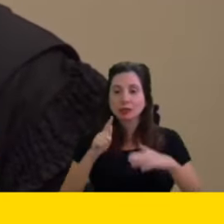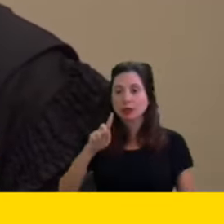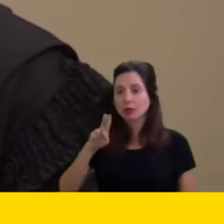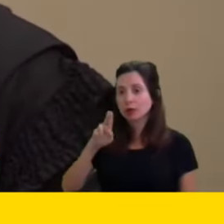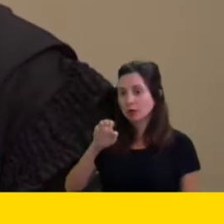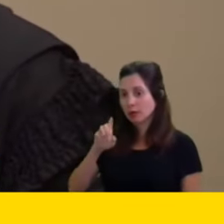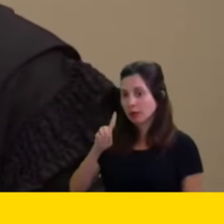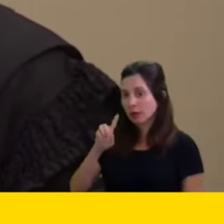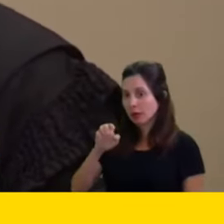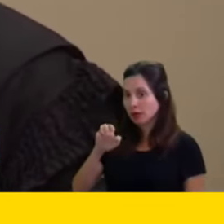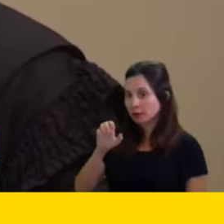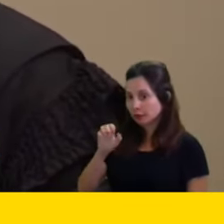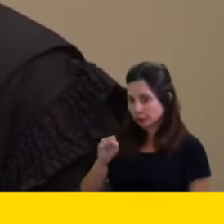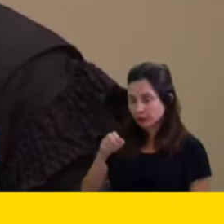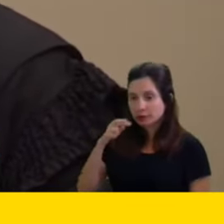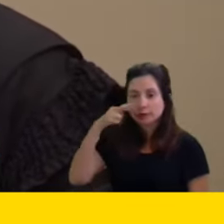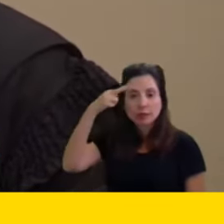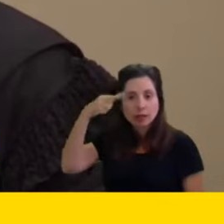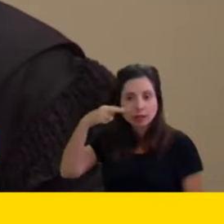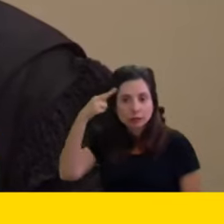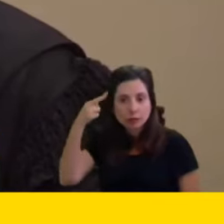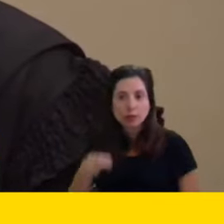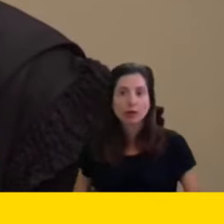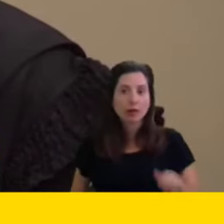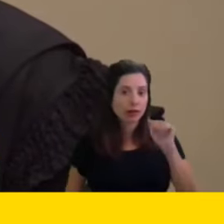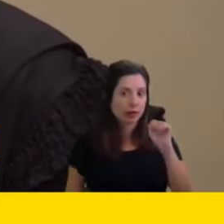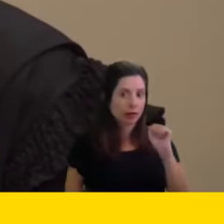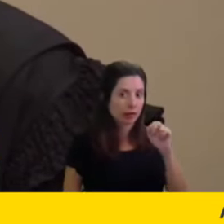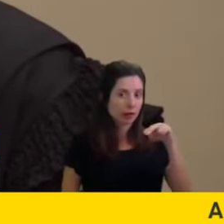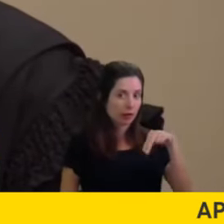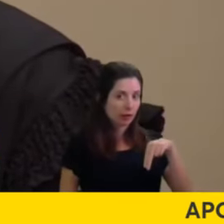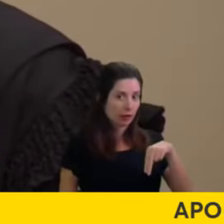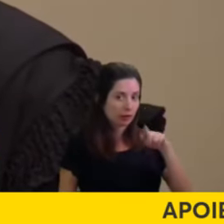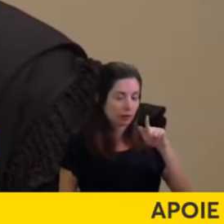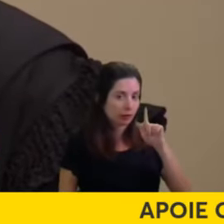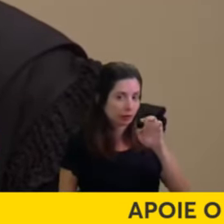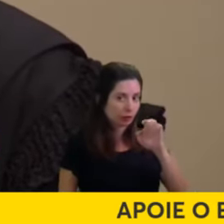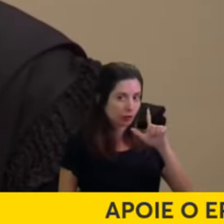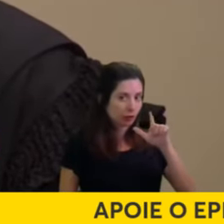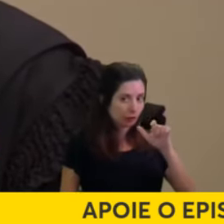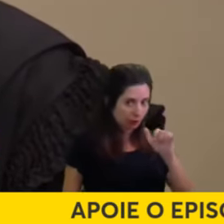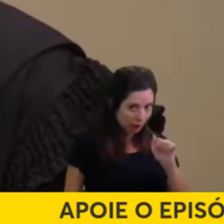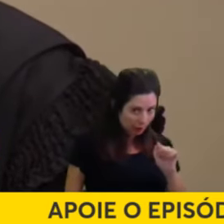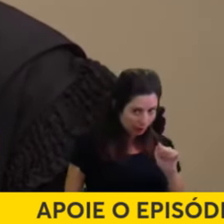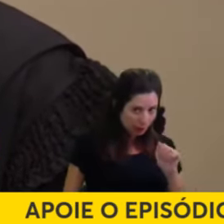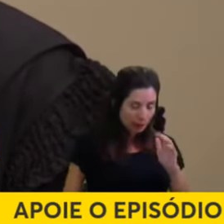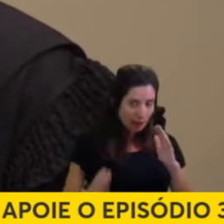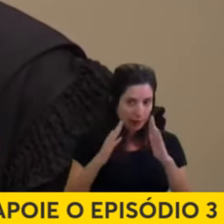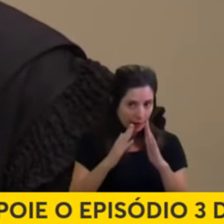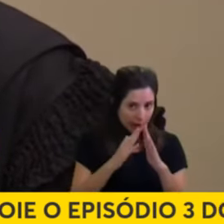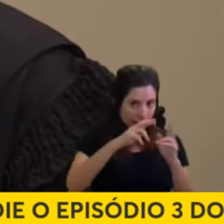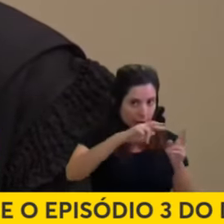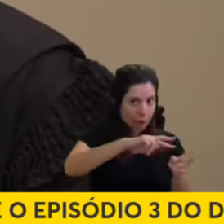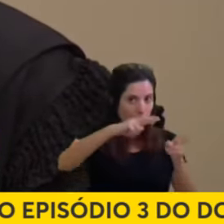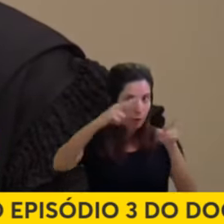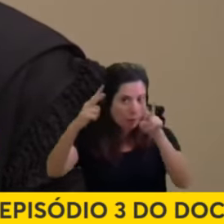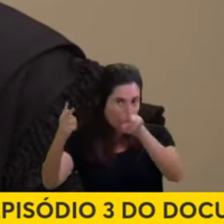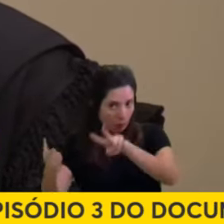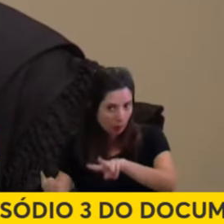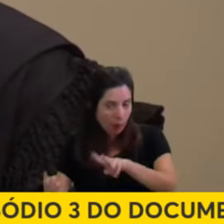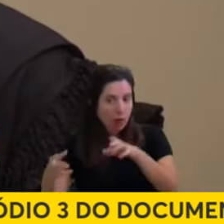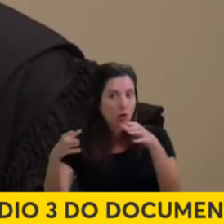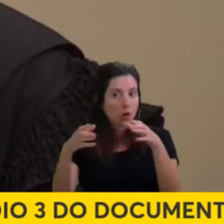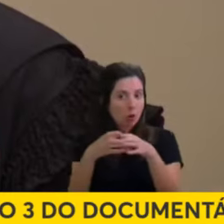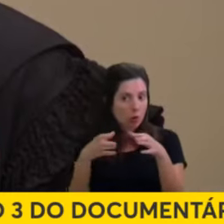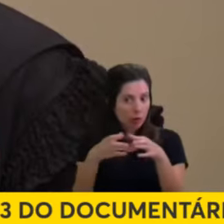inquérito relativo a Sérgio Mouro e Rosângela moro memoriais relativos à transferência de domicílio do Sérgio Mouro parecer relativo às coligações na corrida ao